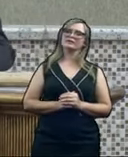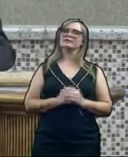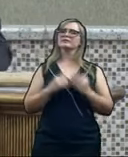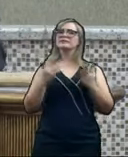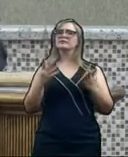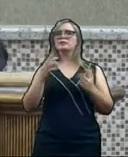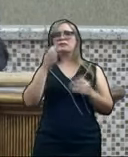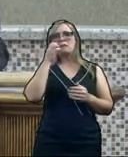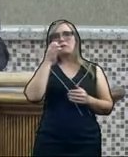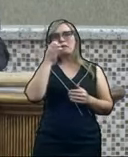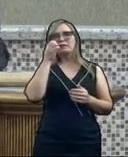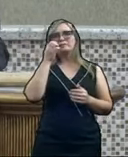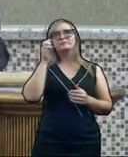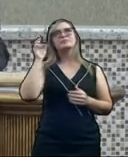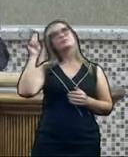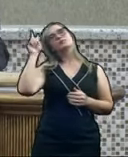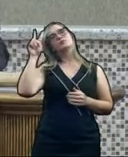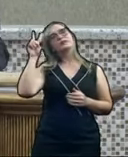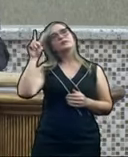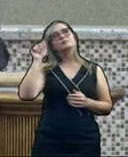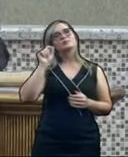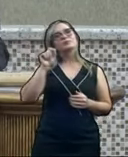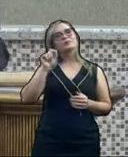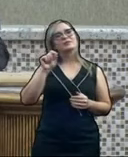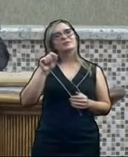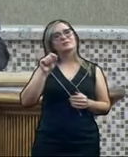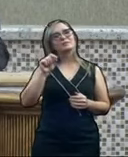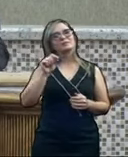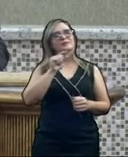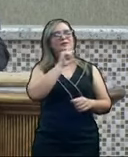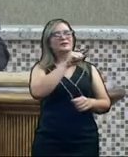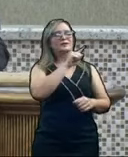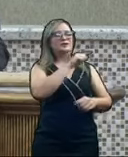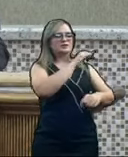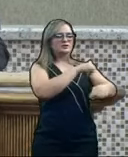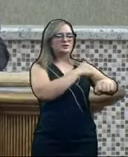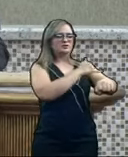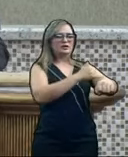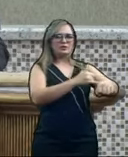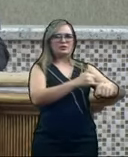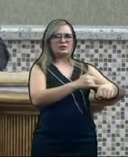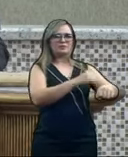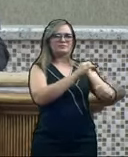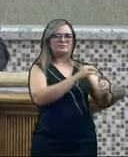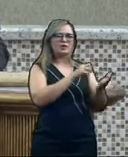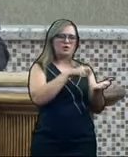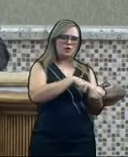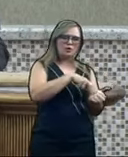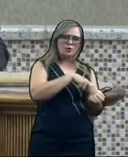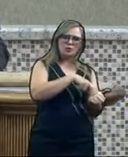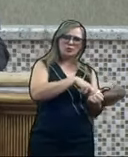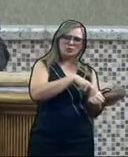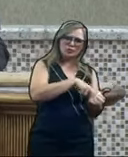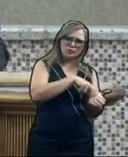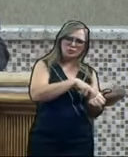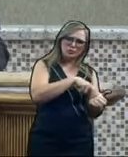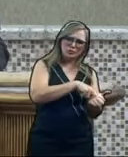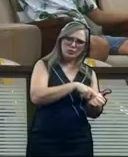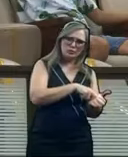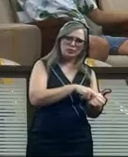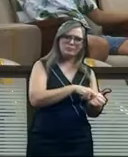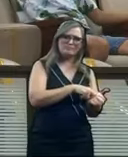Jaboque e ele voltando E aí nós passamos aquela região montanhosa ali